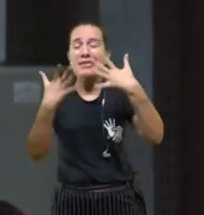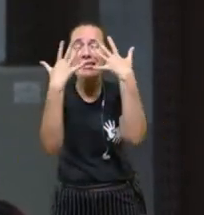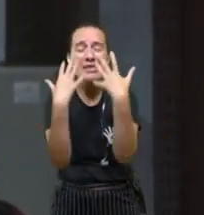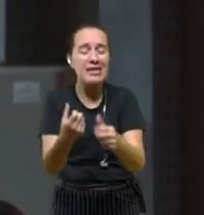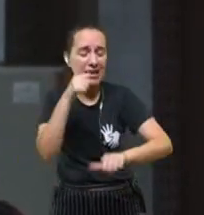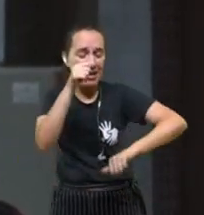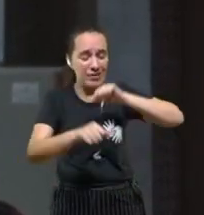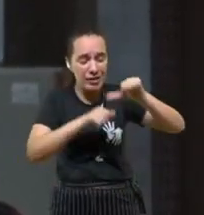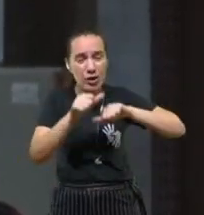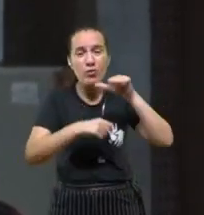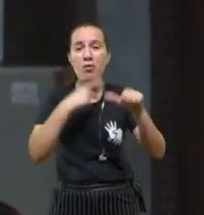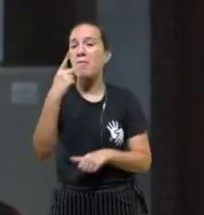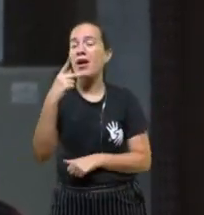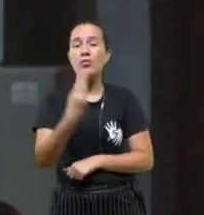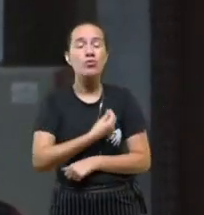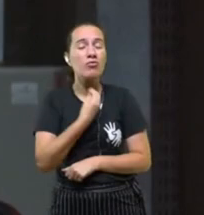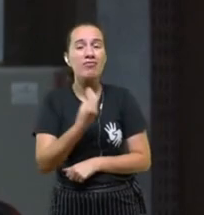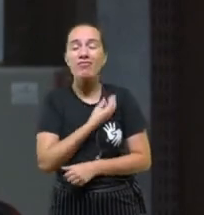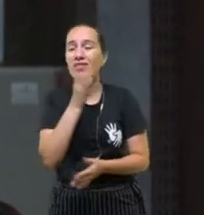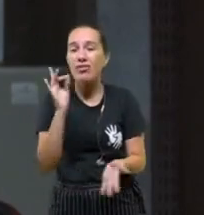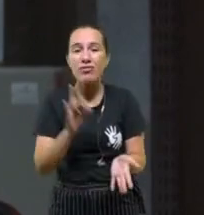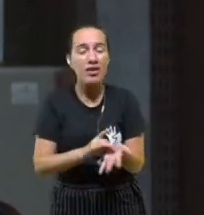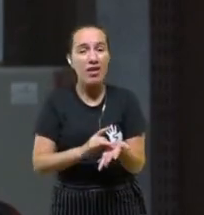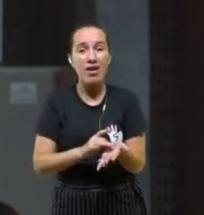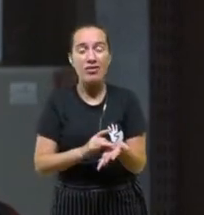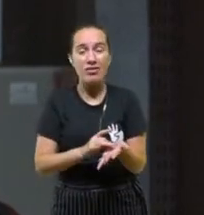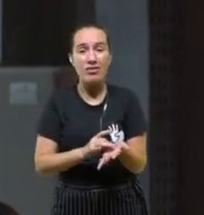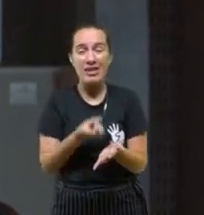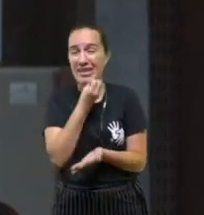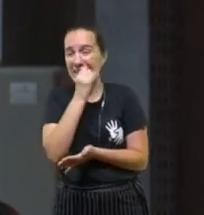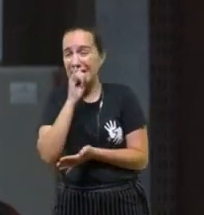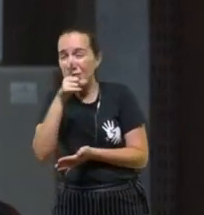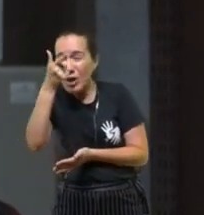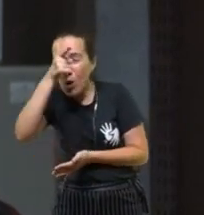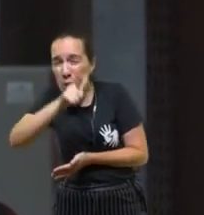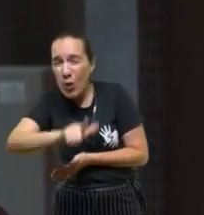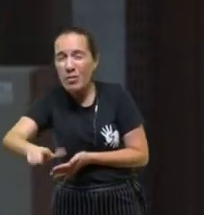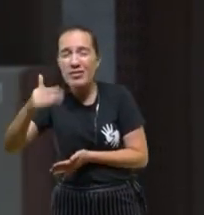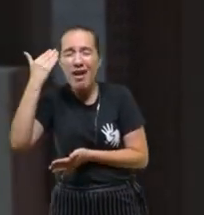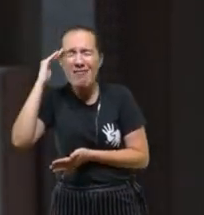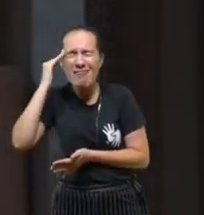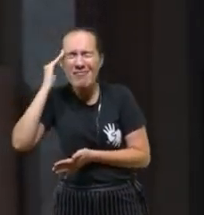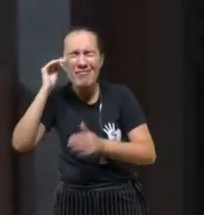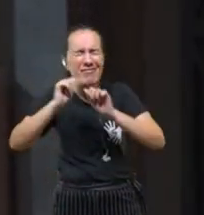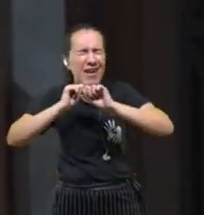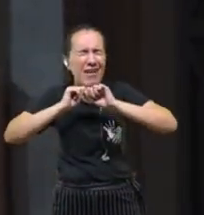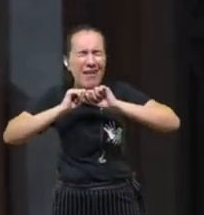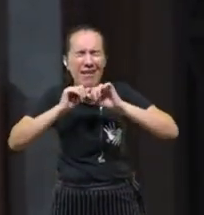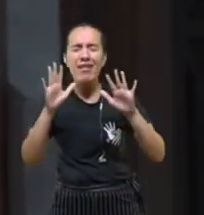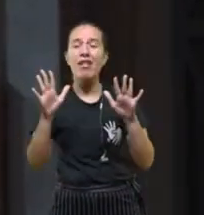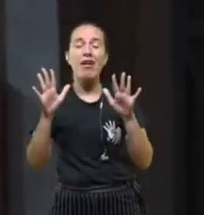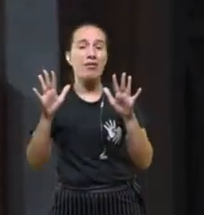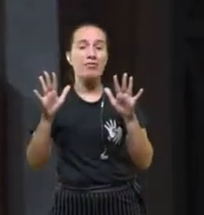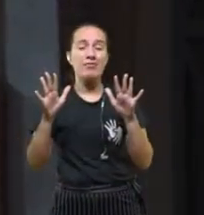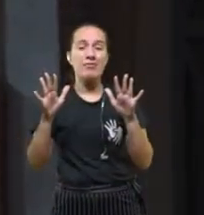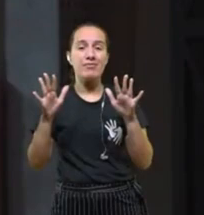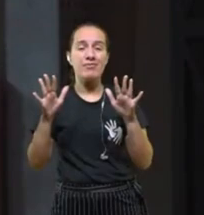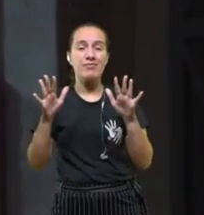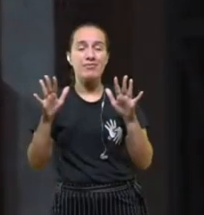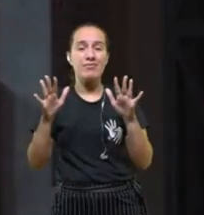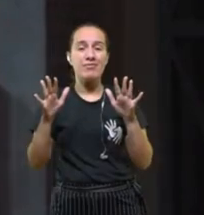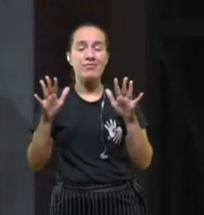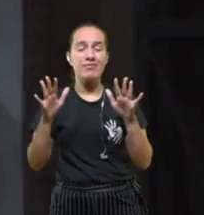vida espiritual pelo resto da sua vida. Se você consegue assimilar